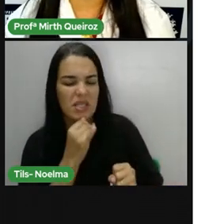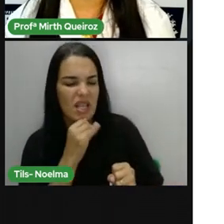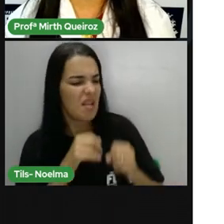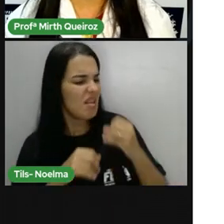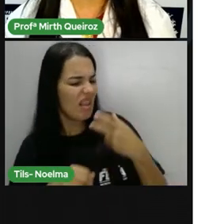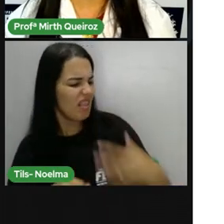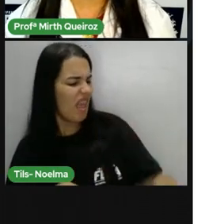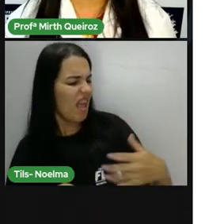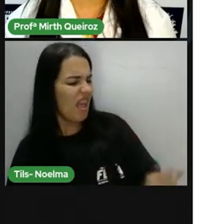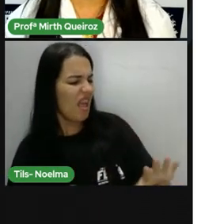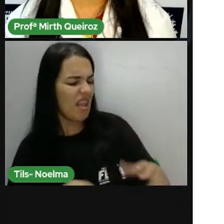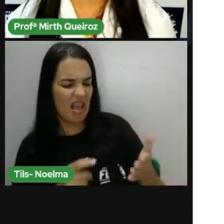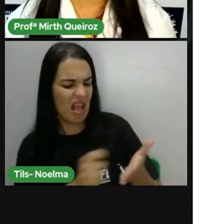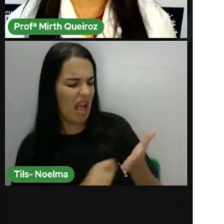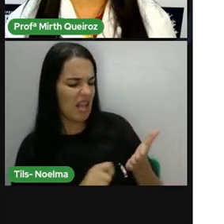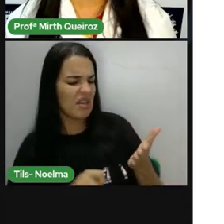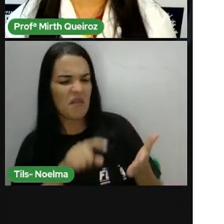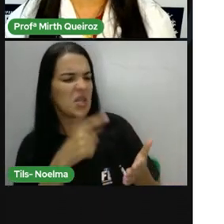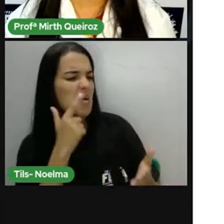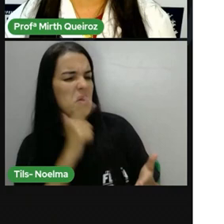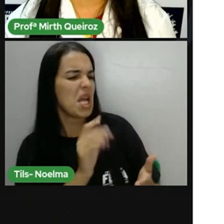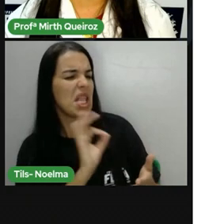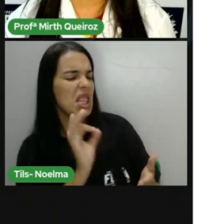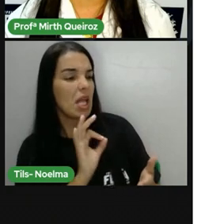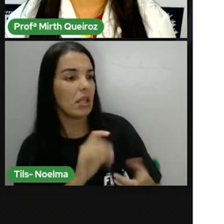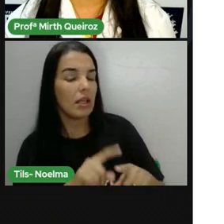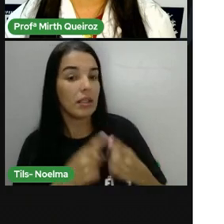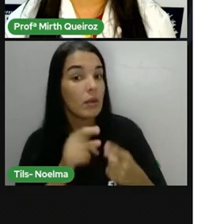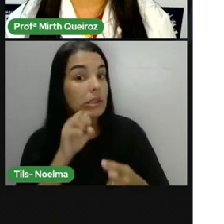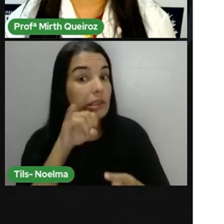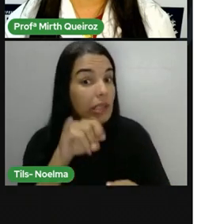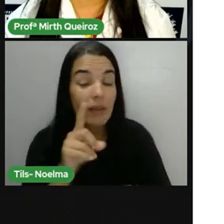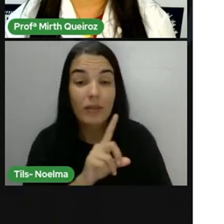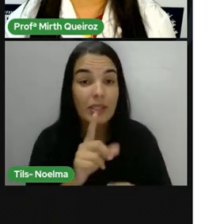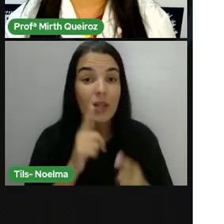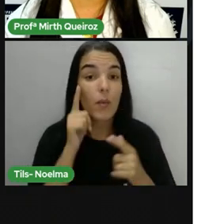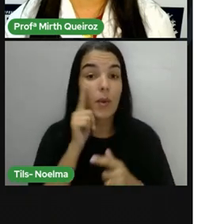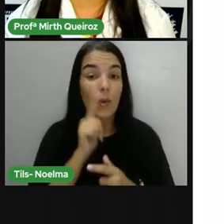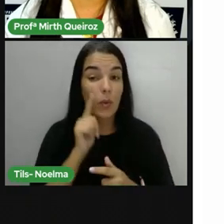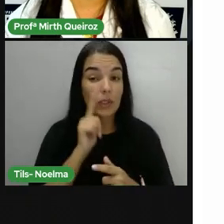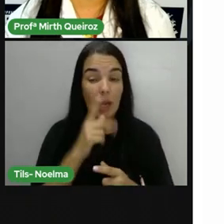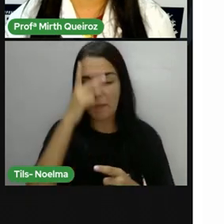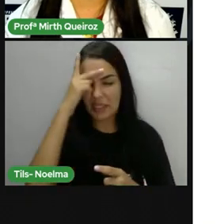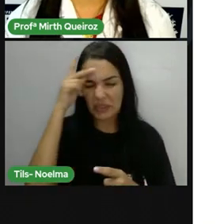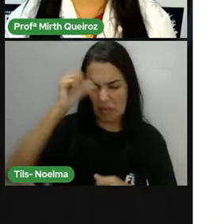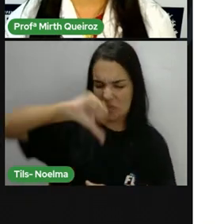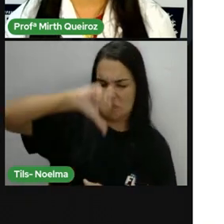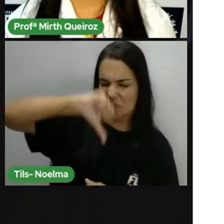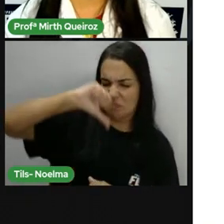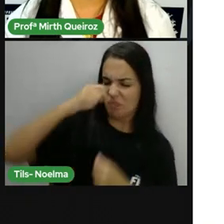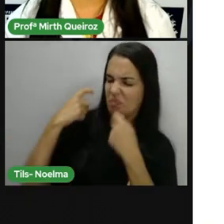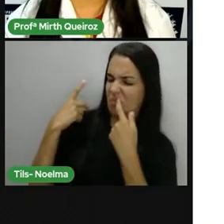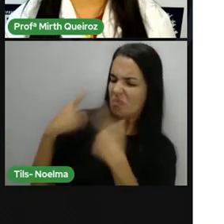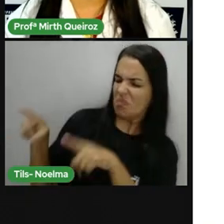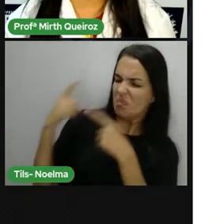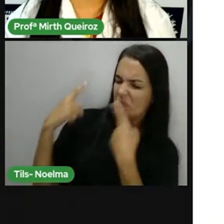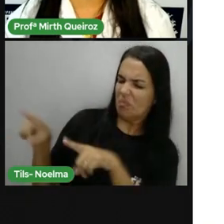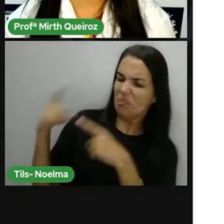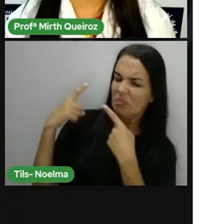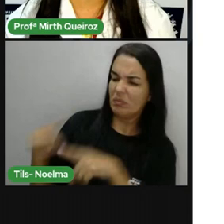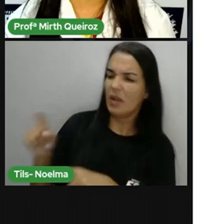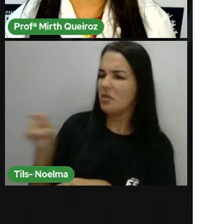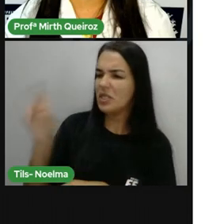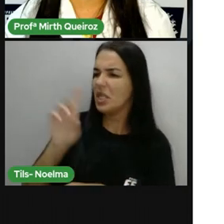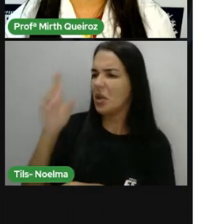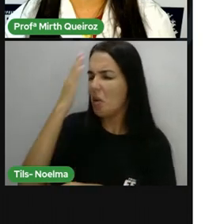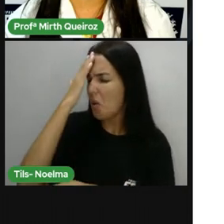vai conseguir. Então, assim, às vezes quando a gente não encontra, né, esse tipo de pessoa negativa que fica o tempo todo dizendo que a